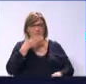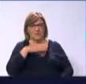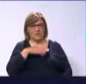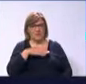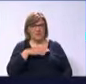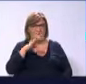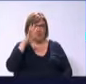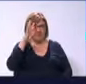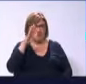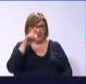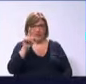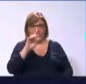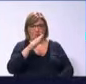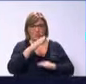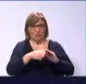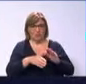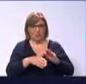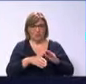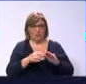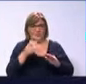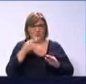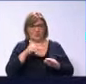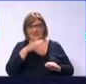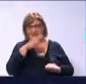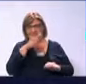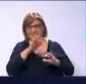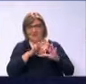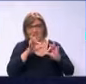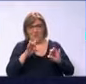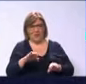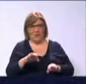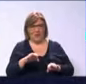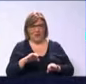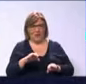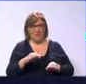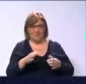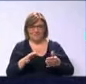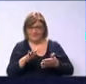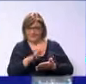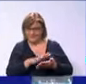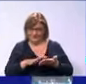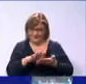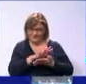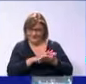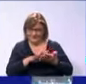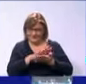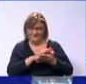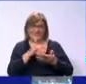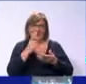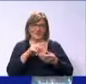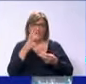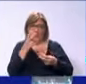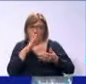bracarenses isso não aconteceu está aqui costuma dizer é um carro em que estavam caiu em emoção 2